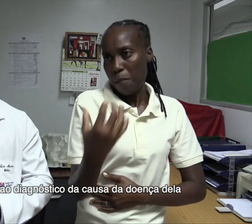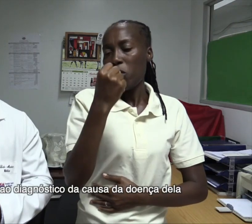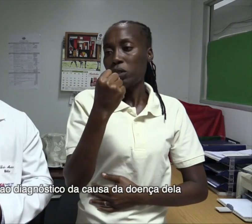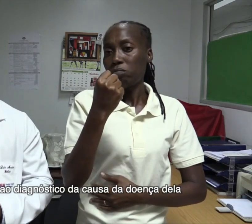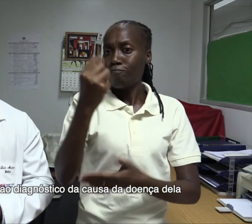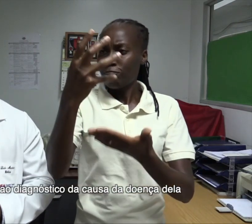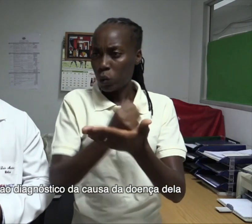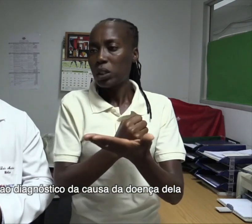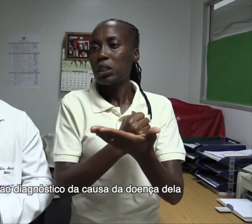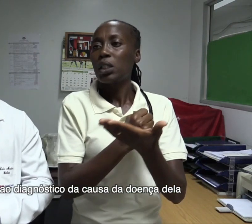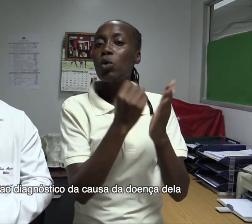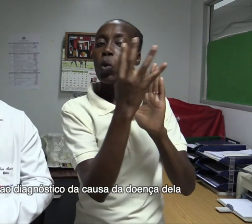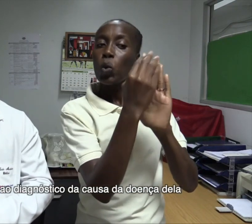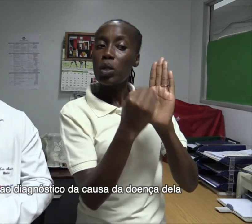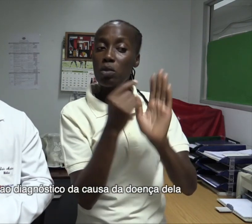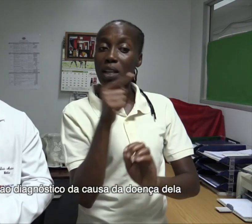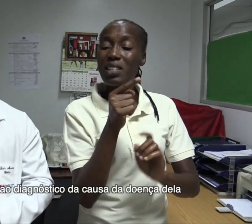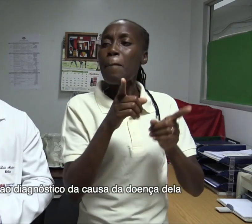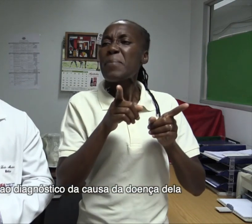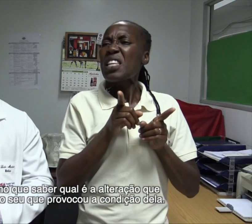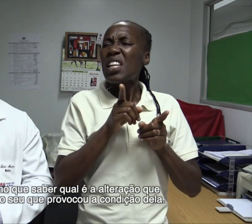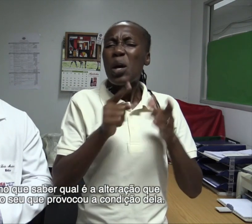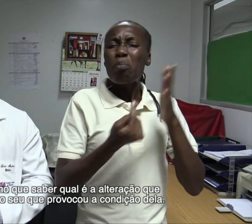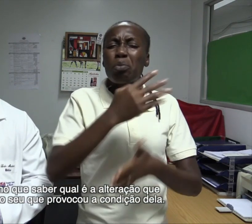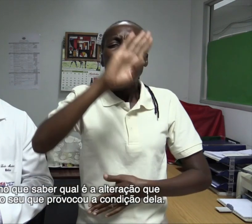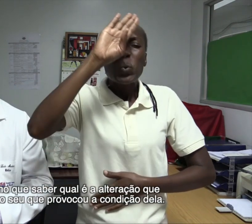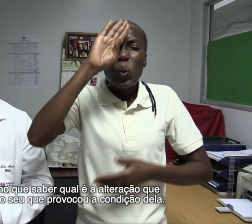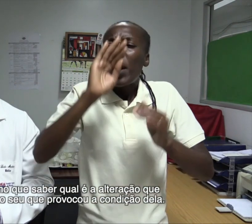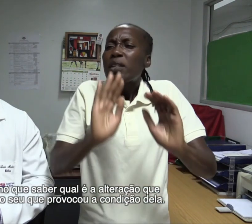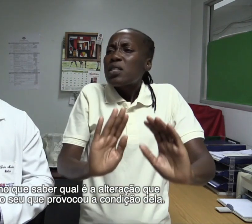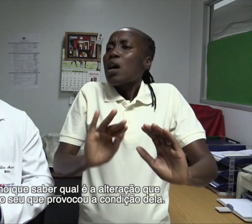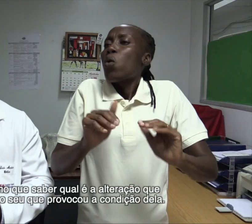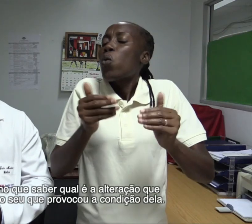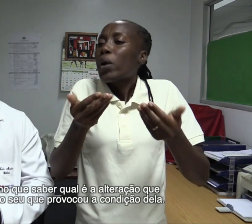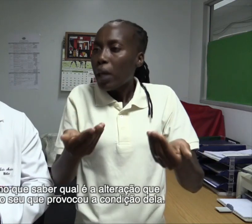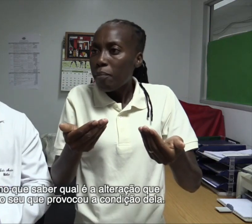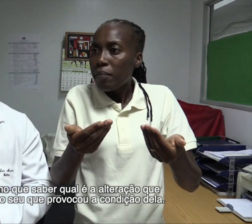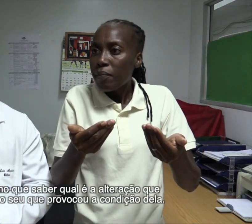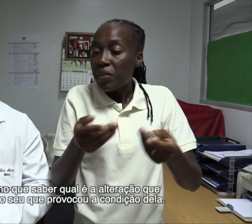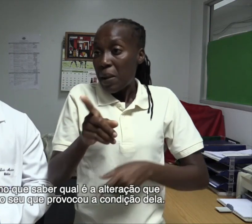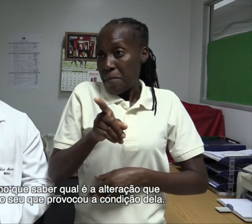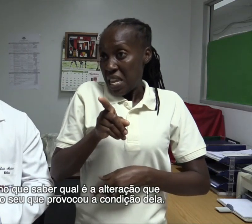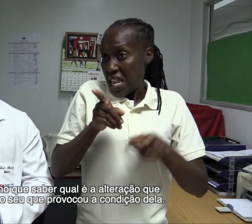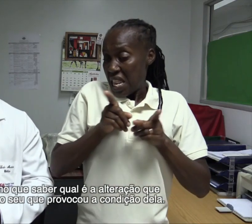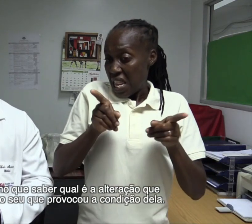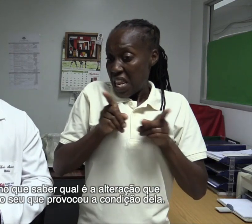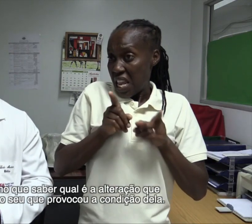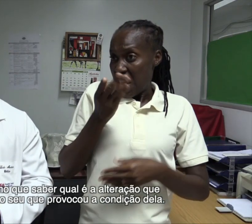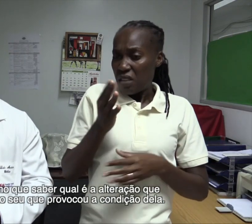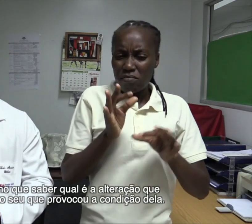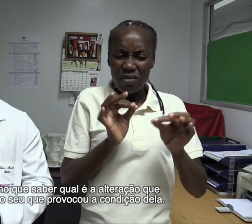ao diagnóstico da causa da doença dela, que é o mesmo que saber qual foi a alteração que a Dayne teve